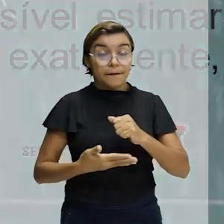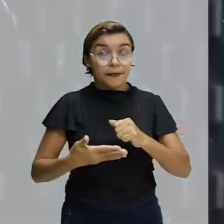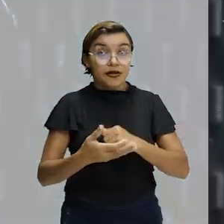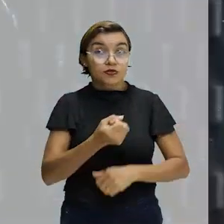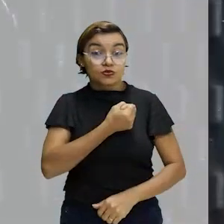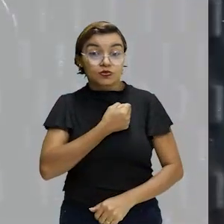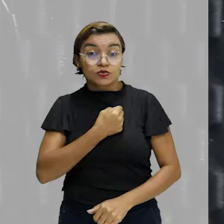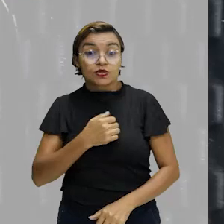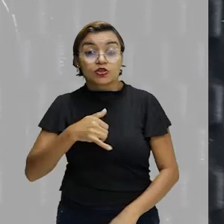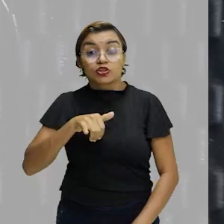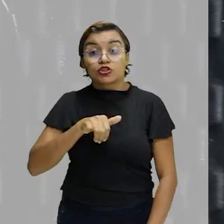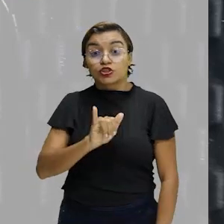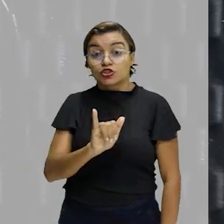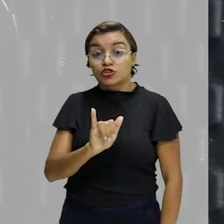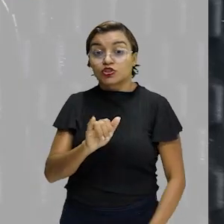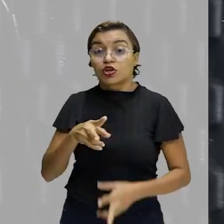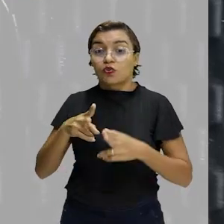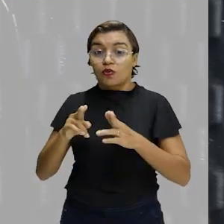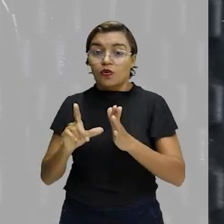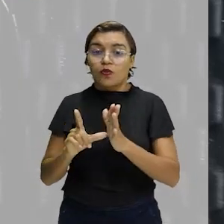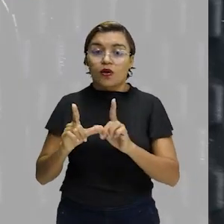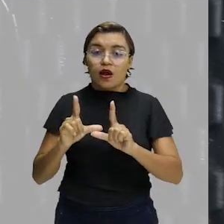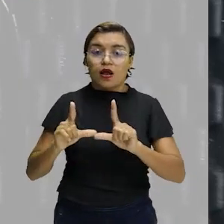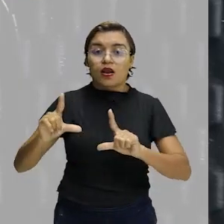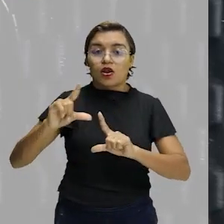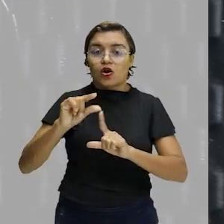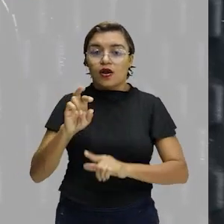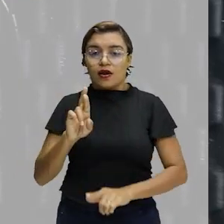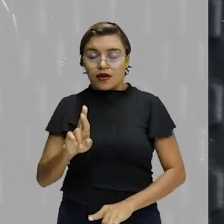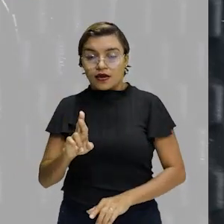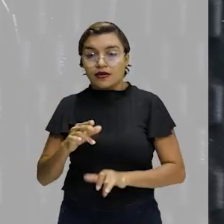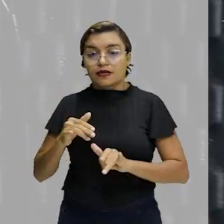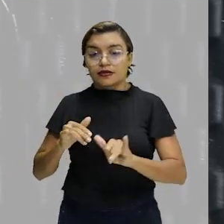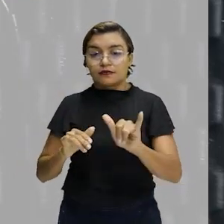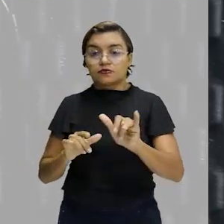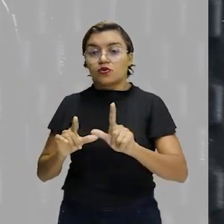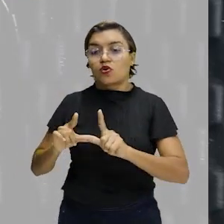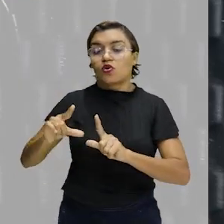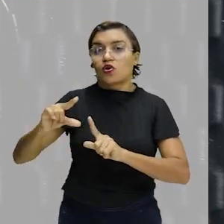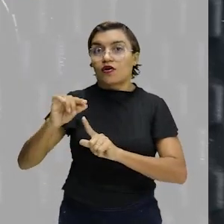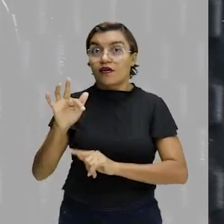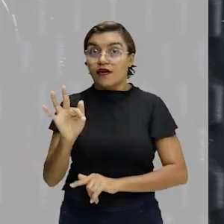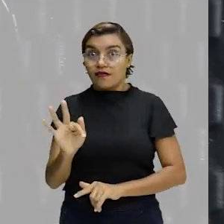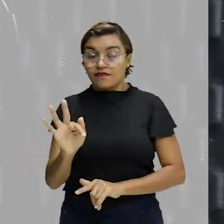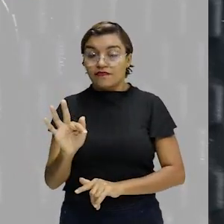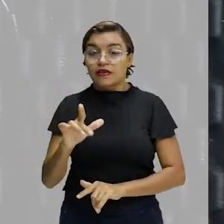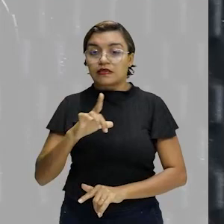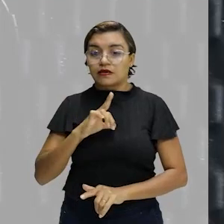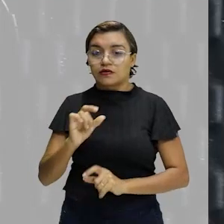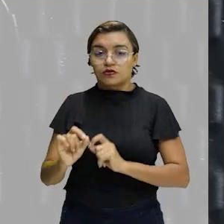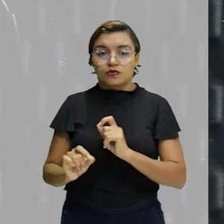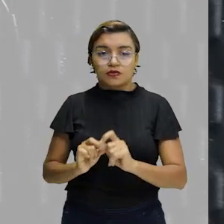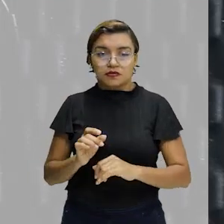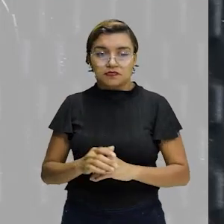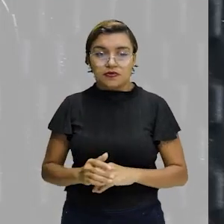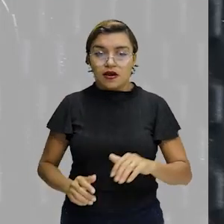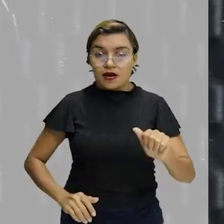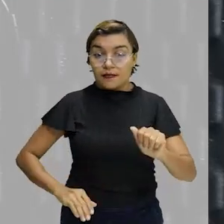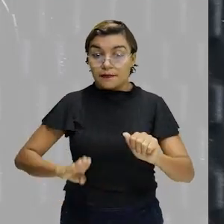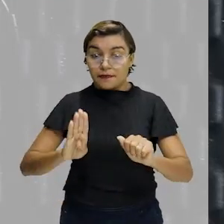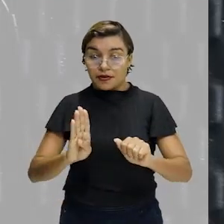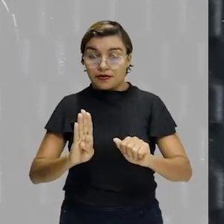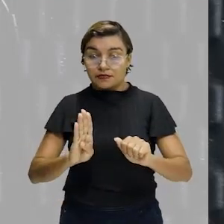de x igual a log de R e y igual a log de F, é possível estimar valores para A e para B. No